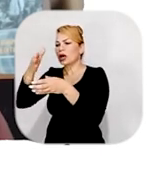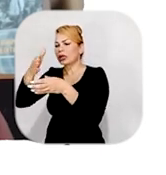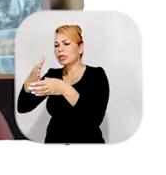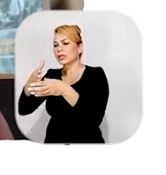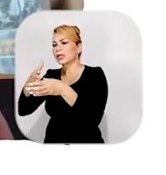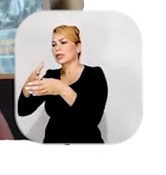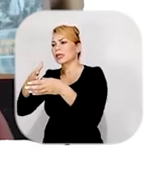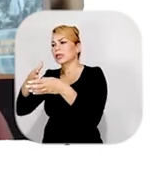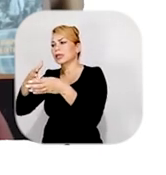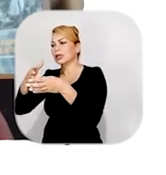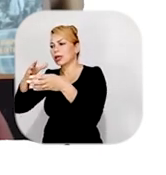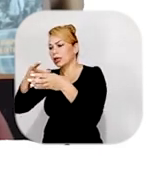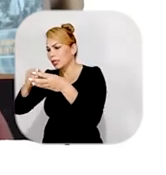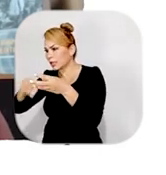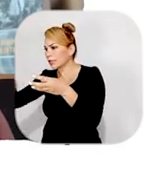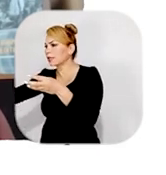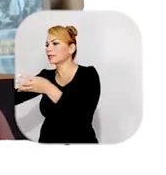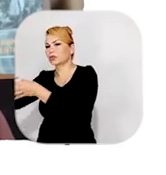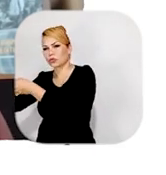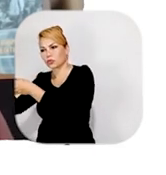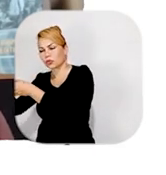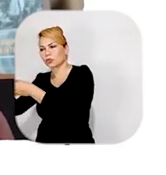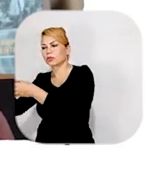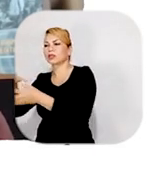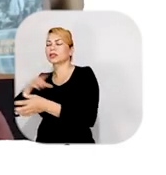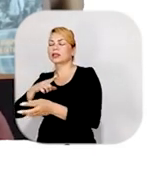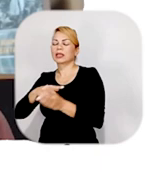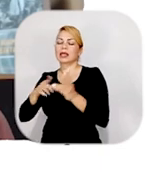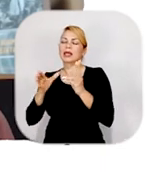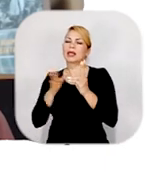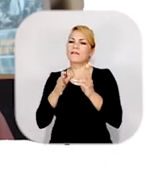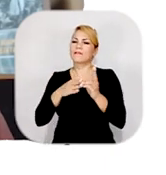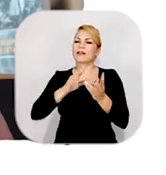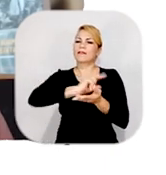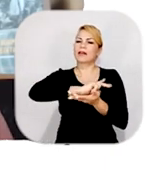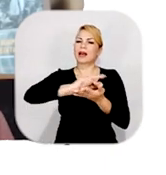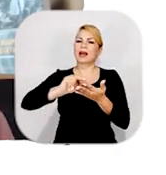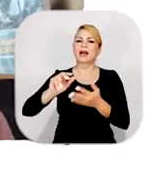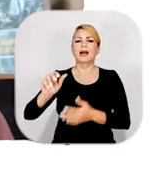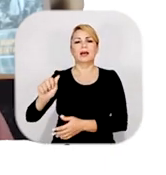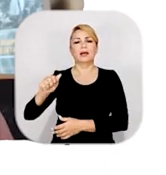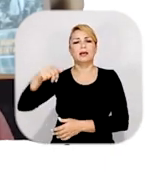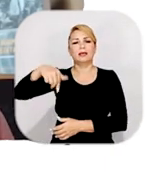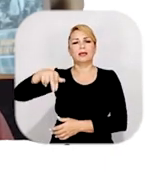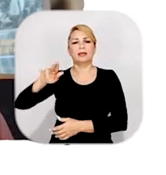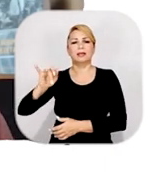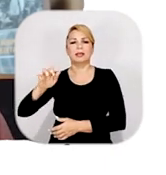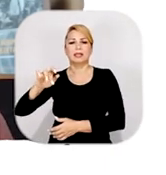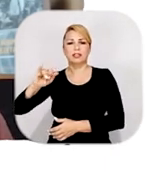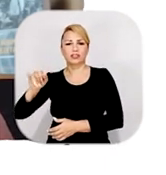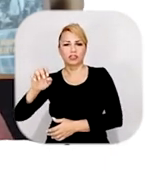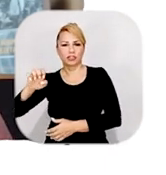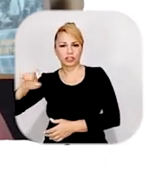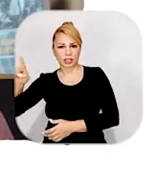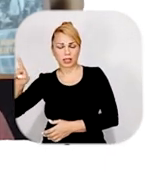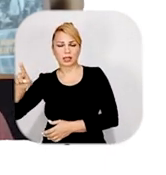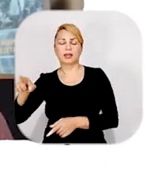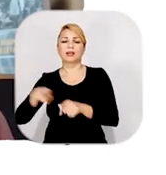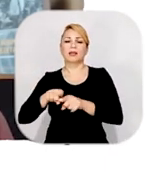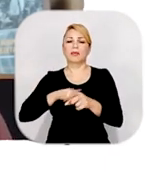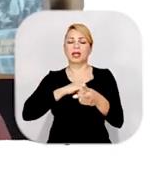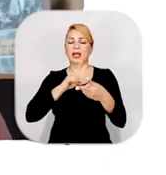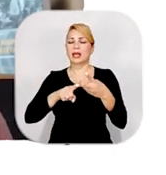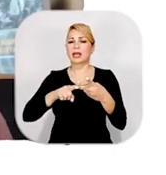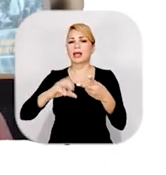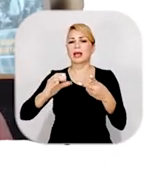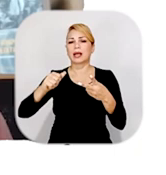teve contato com os Apinagé, né, com os Canela, né, e aí... ele voltou para a Alemanha, e quando